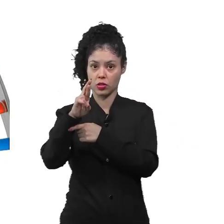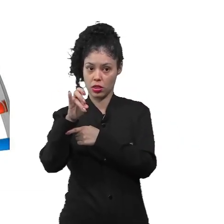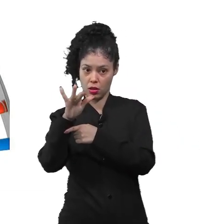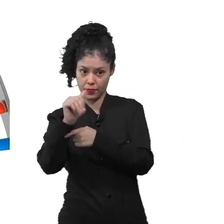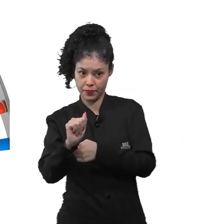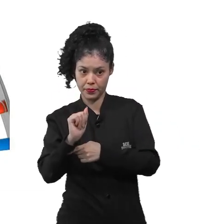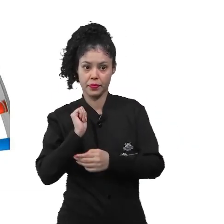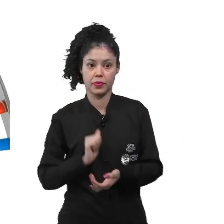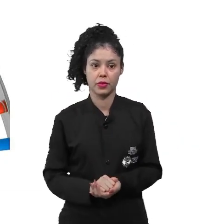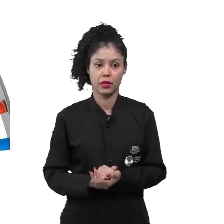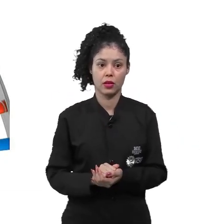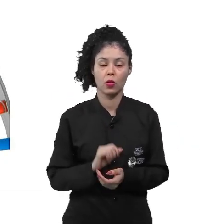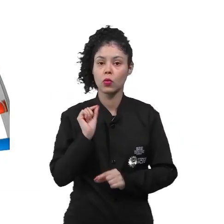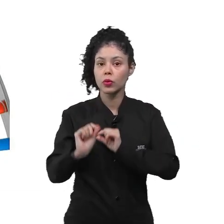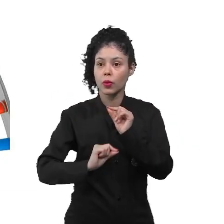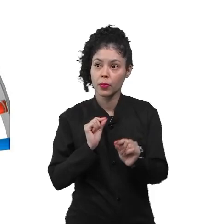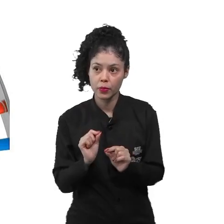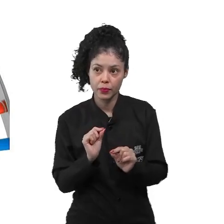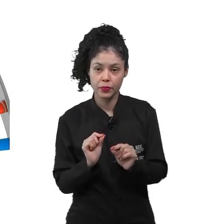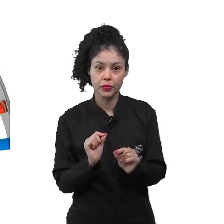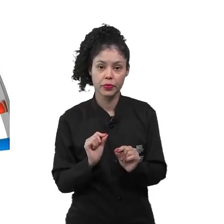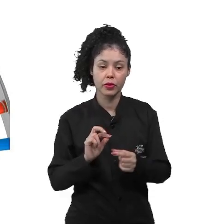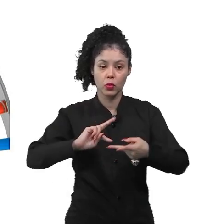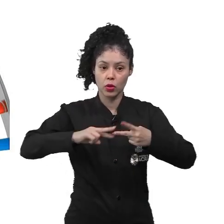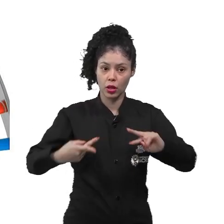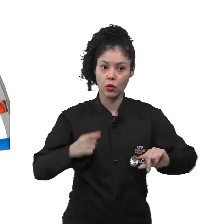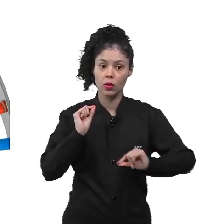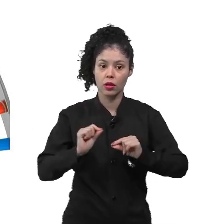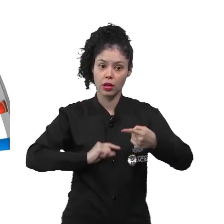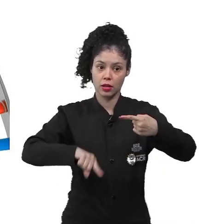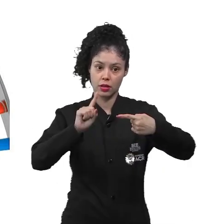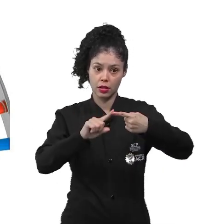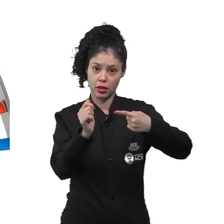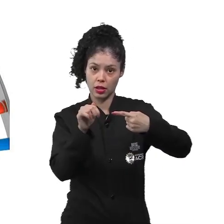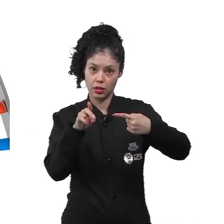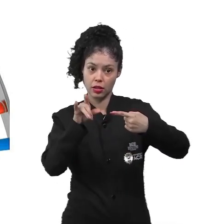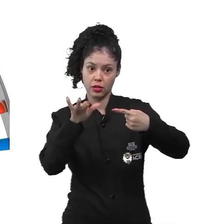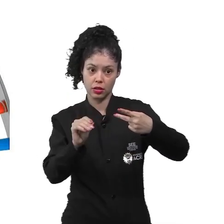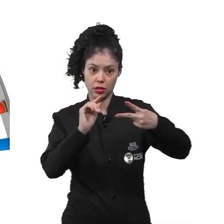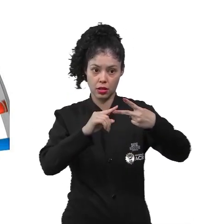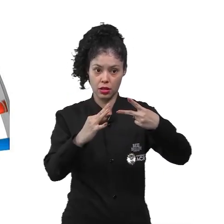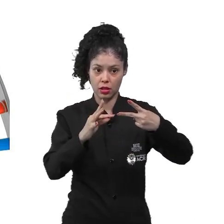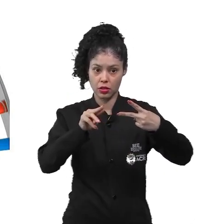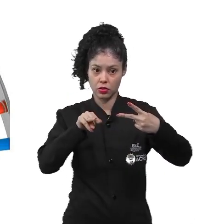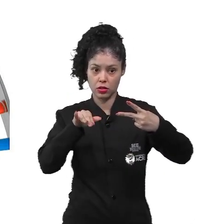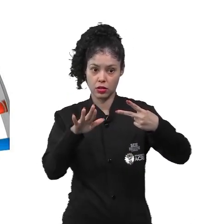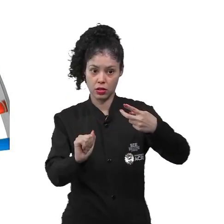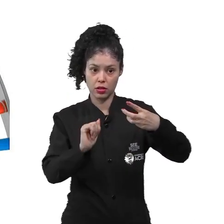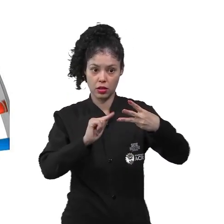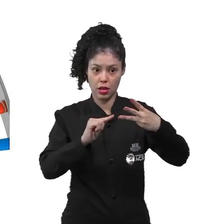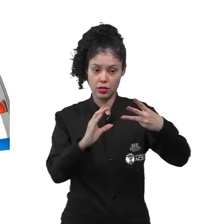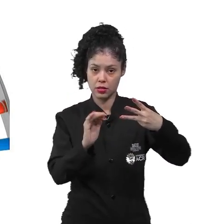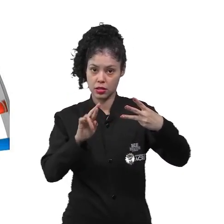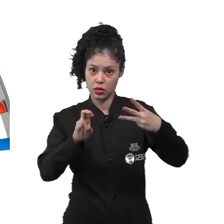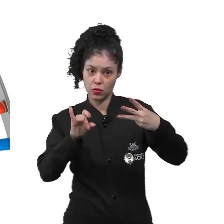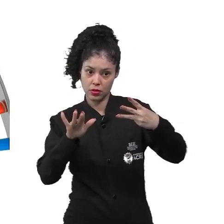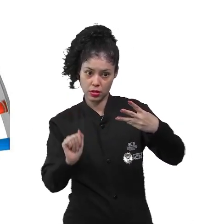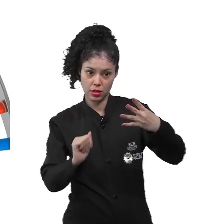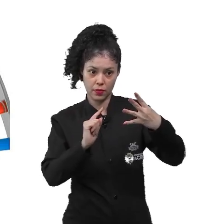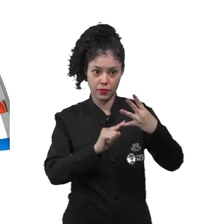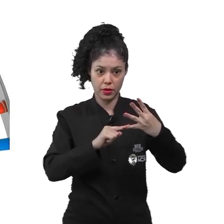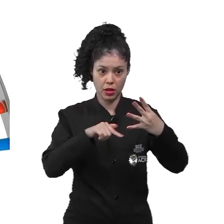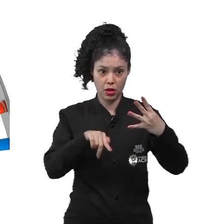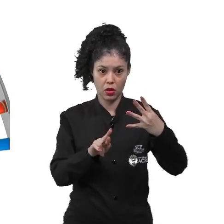nitrogenadas, né? As bases nitrogenadas do DNA é a adenina, a timina, a citosina e a